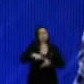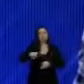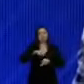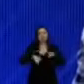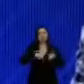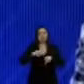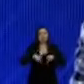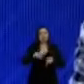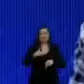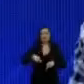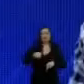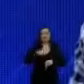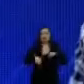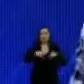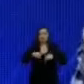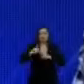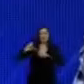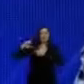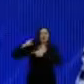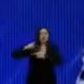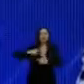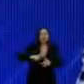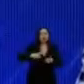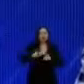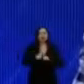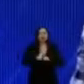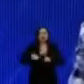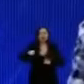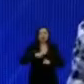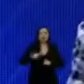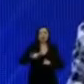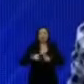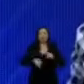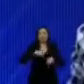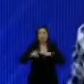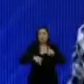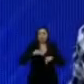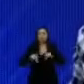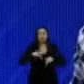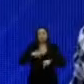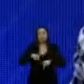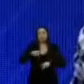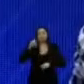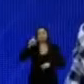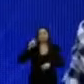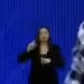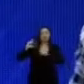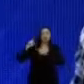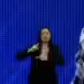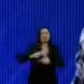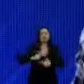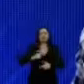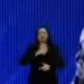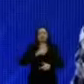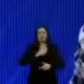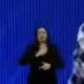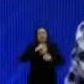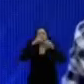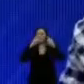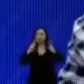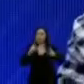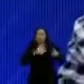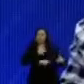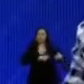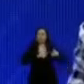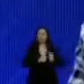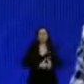populações com os povos tradicionais e principalmente a população quilombola o aumento da criminalidade no campo se expandiu dentro do Estado do